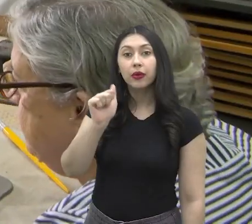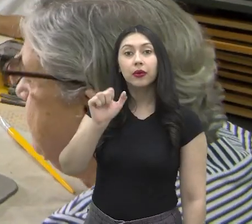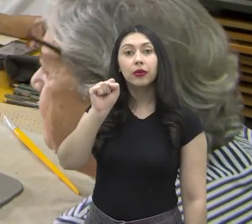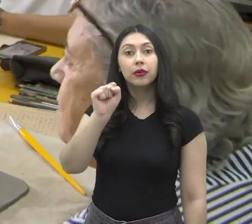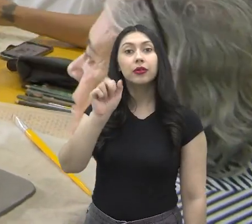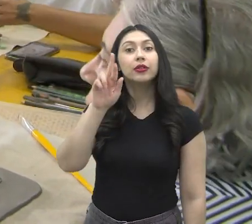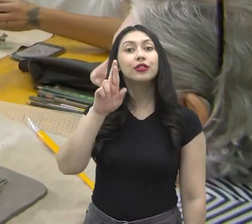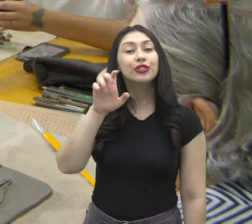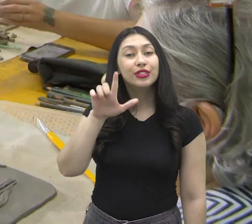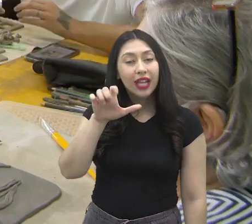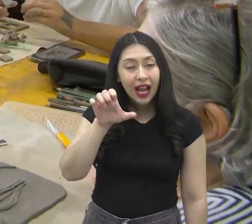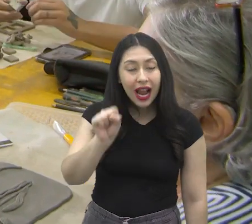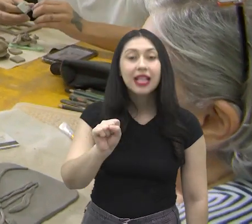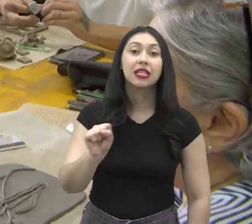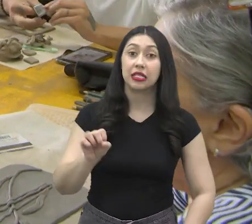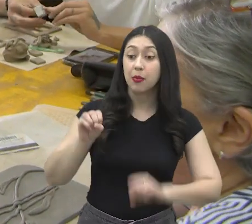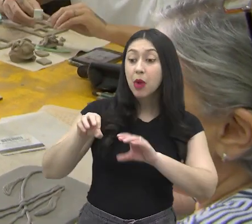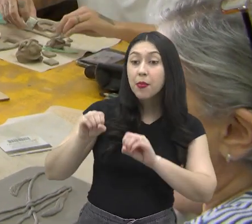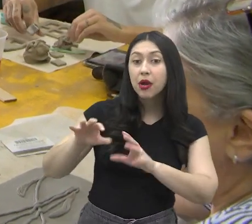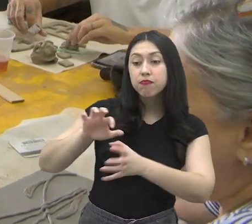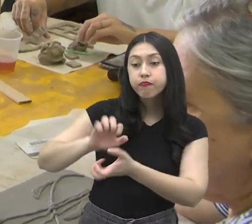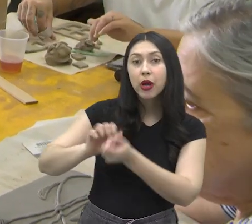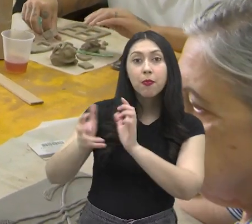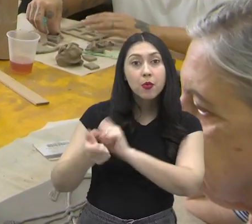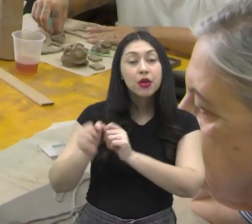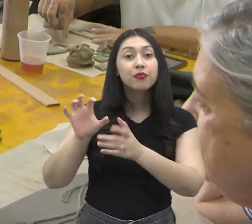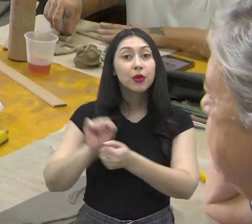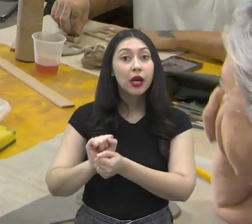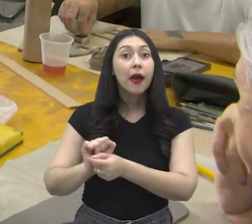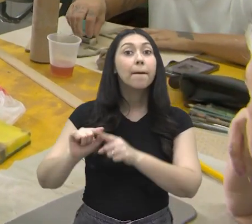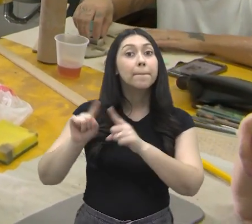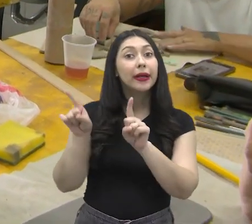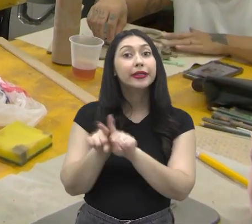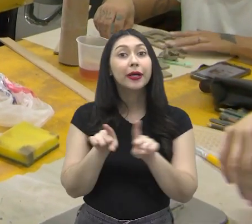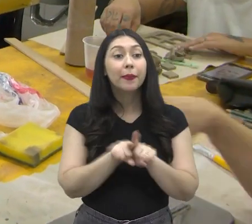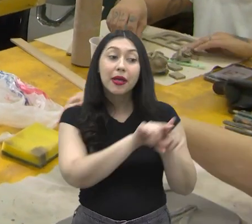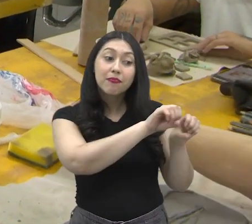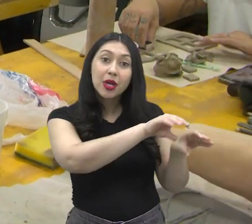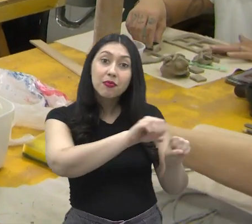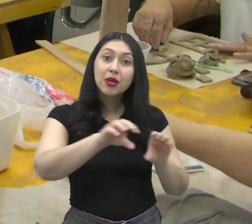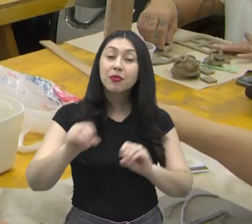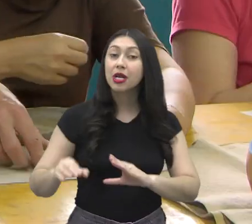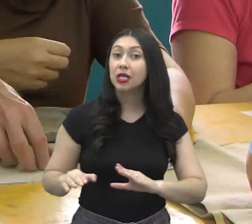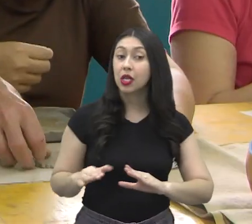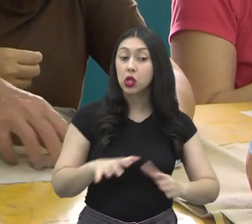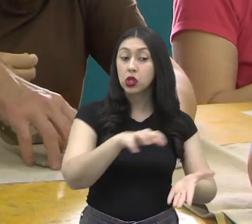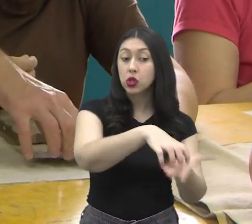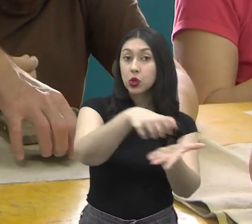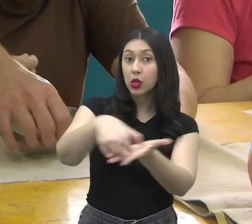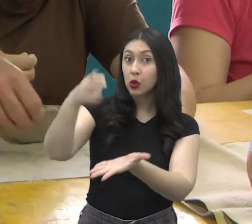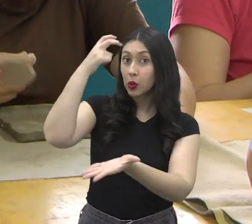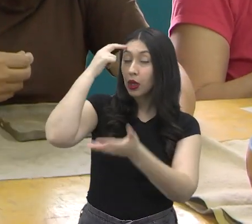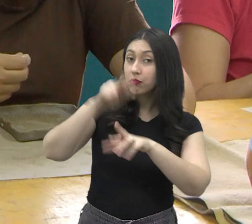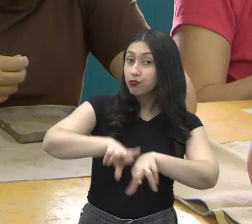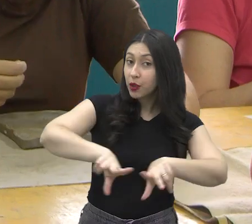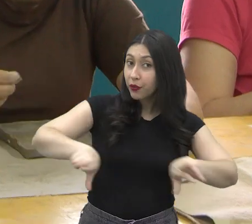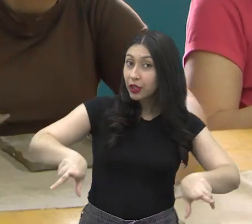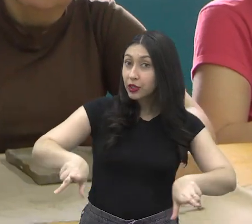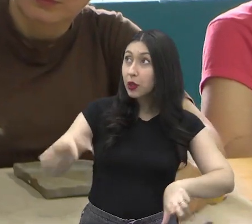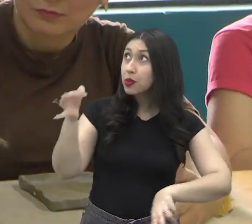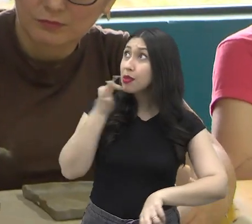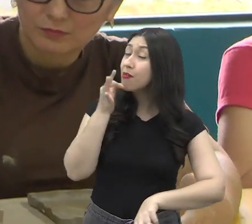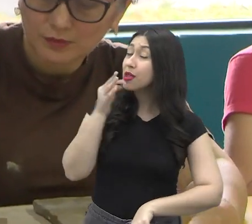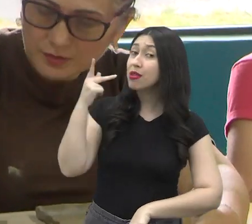e, além da Casa de Cultura Tim Lopes, também dá aulas em outros centros culturais da cidade. Para ele, as oficinas